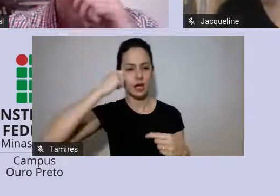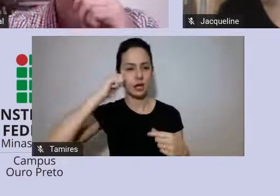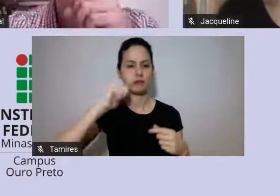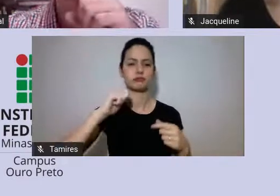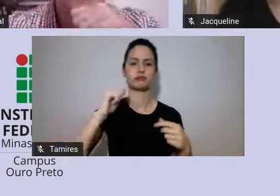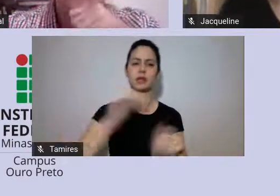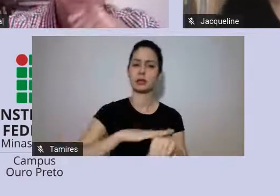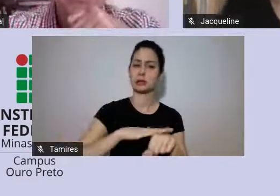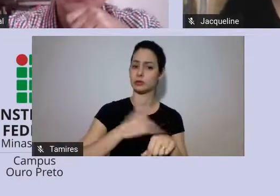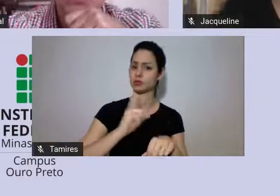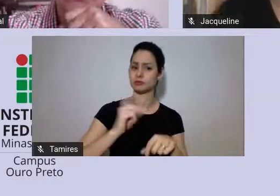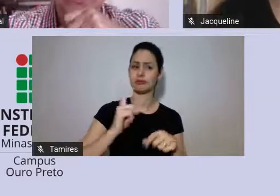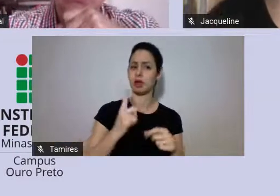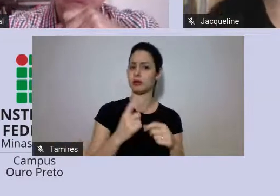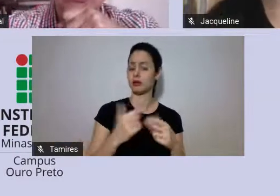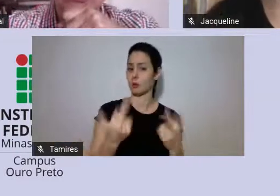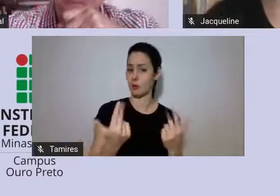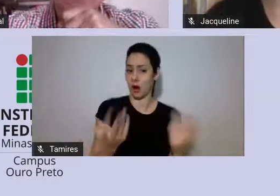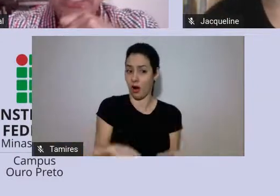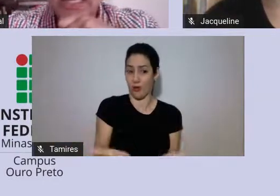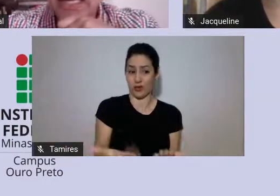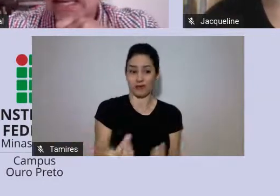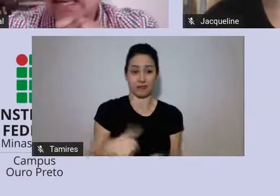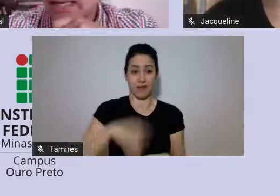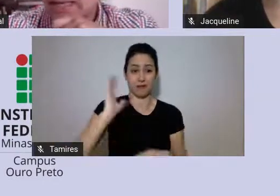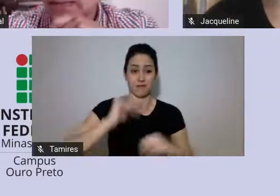estava ainda tão efervescente quanto está hoje, né?